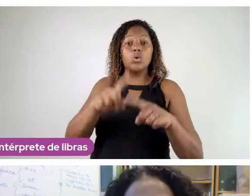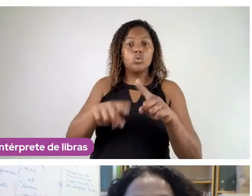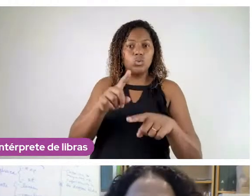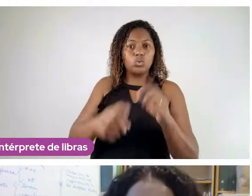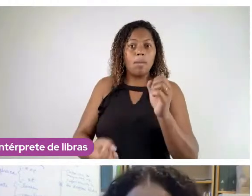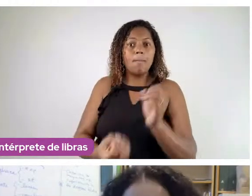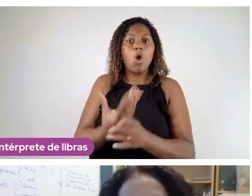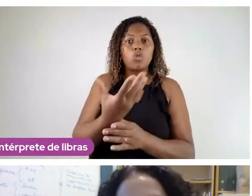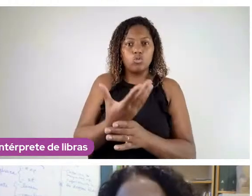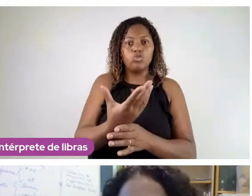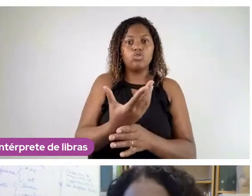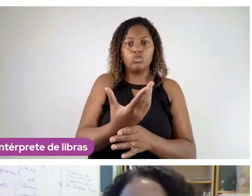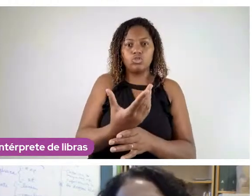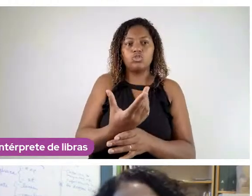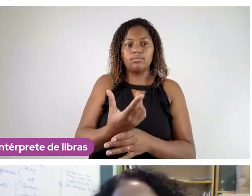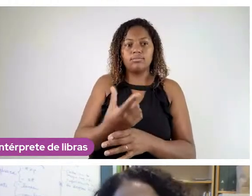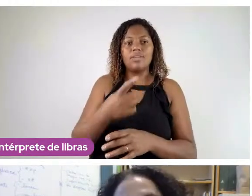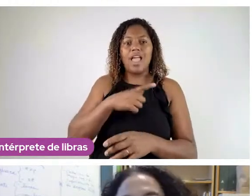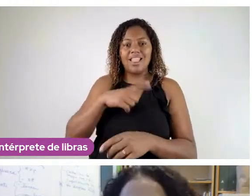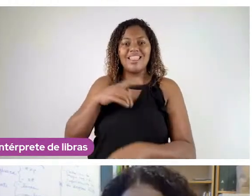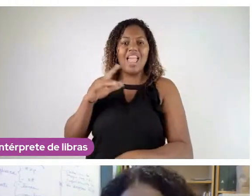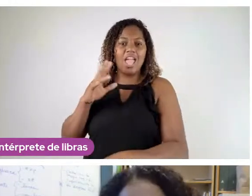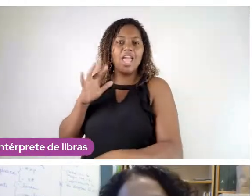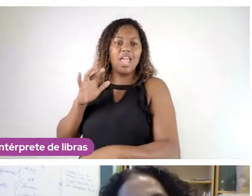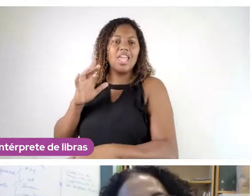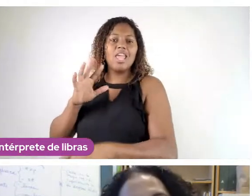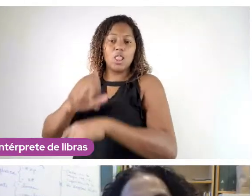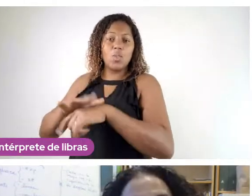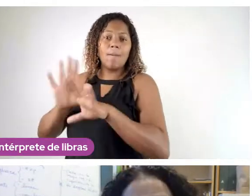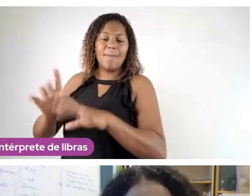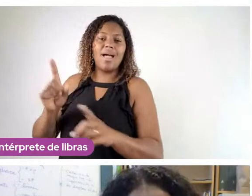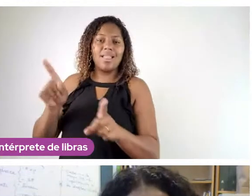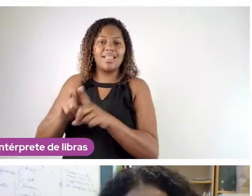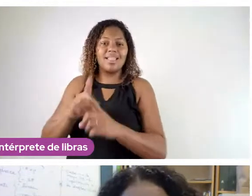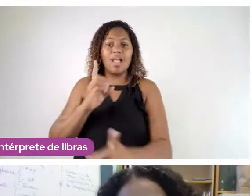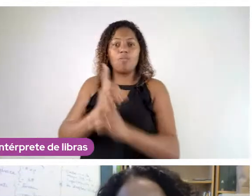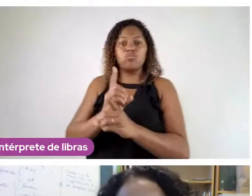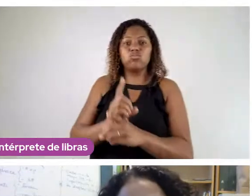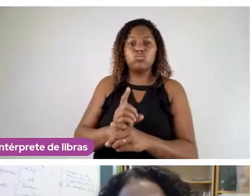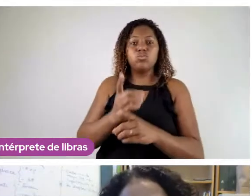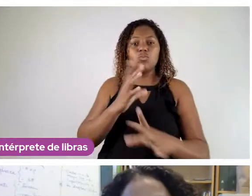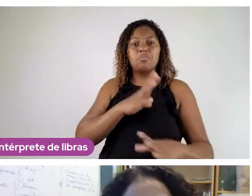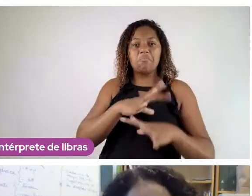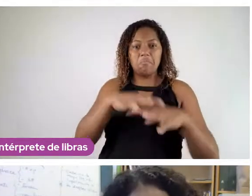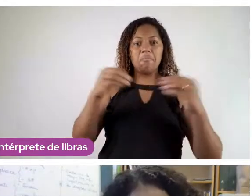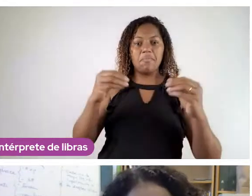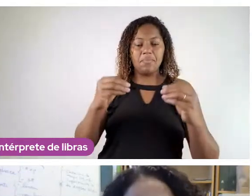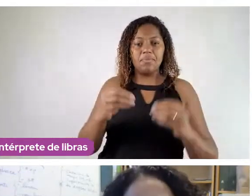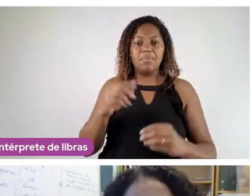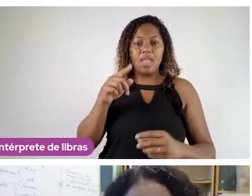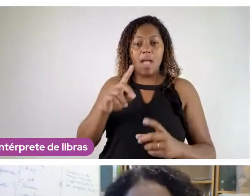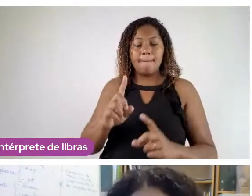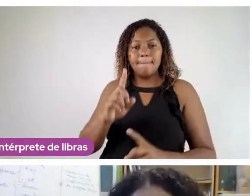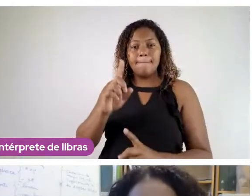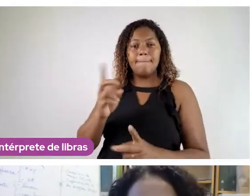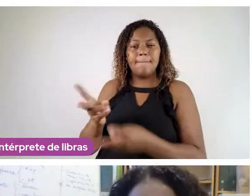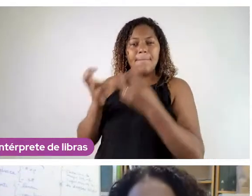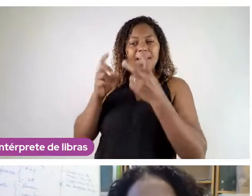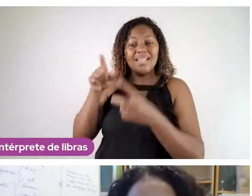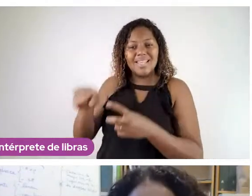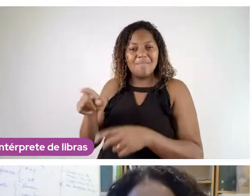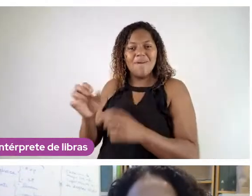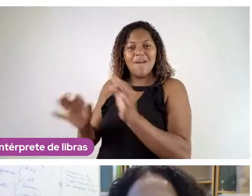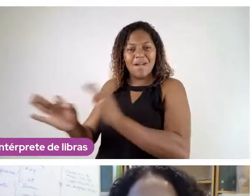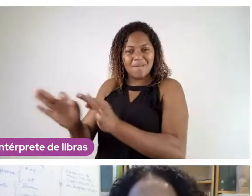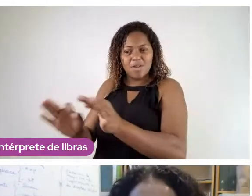Que isso foi um pesquisador que trabalhava aqui no meu departamento, ele já se aposentou. Ele descobriu que essa microalga, esse antídoto que a